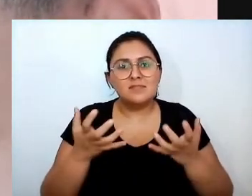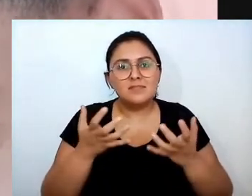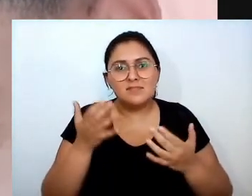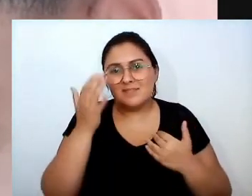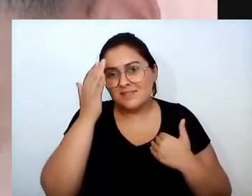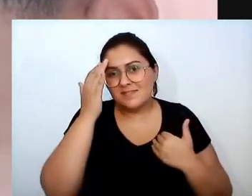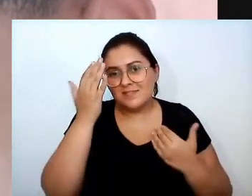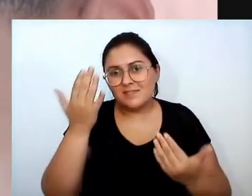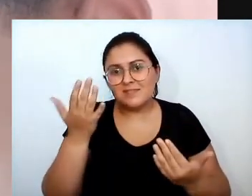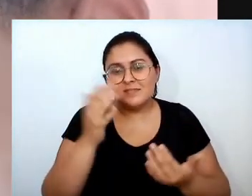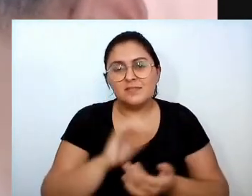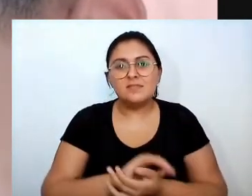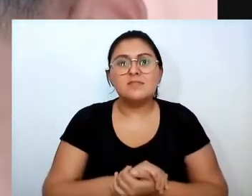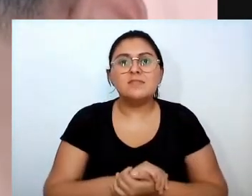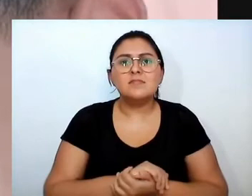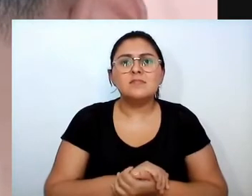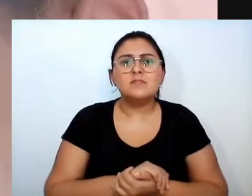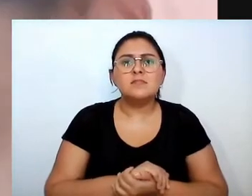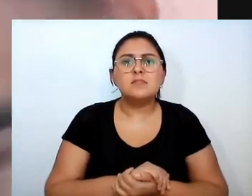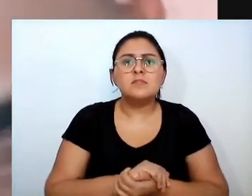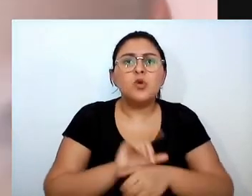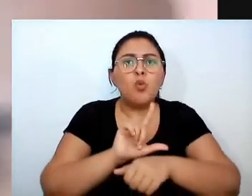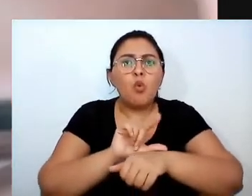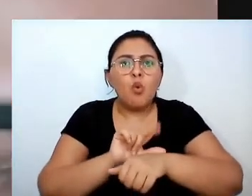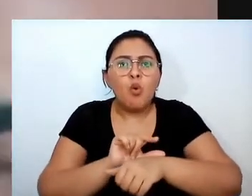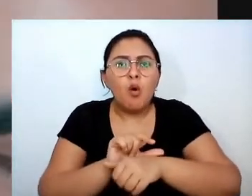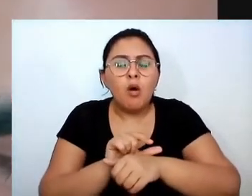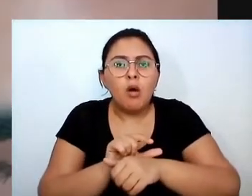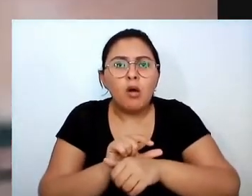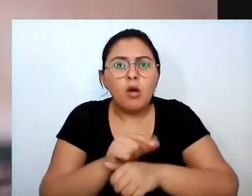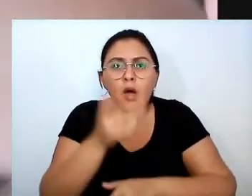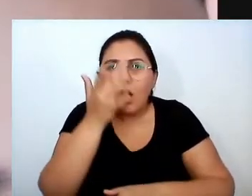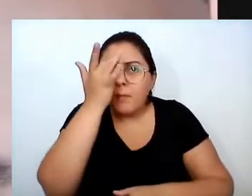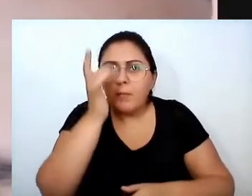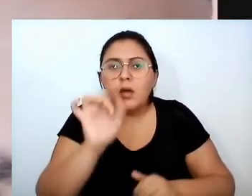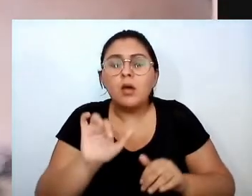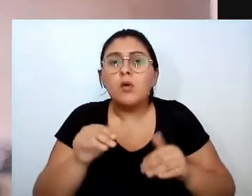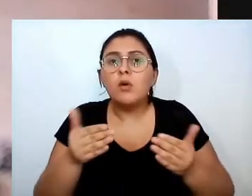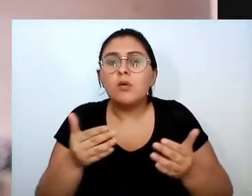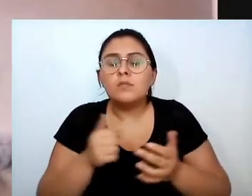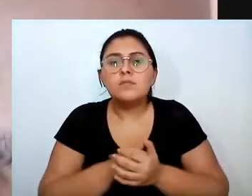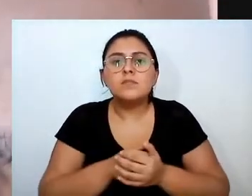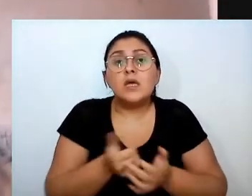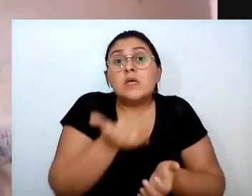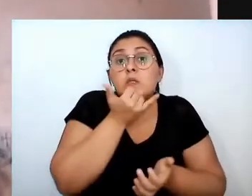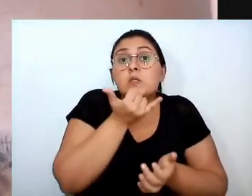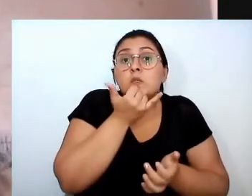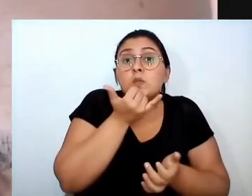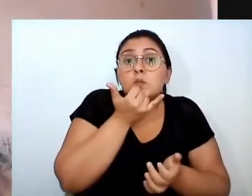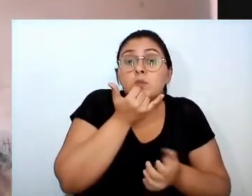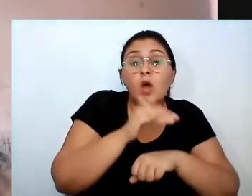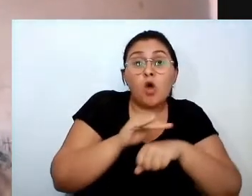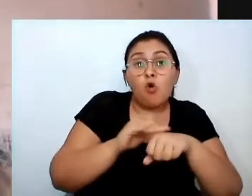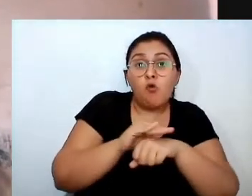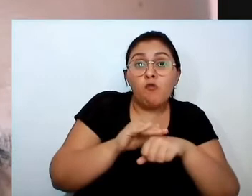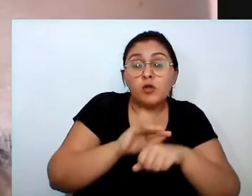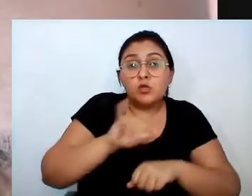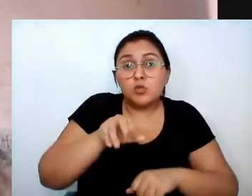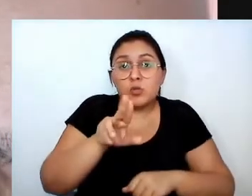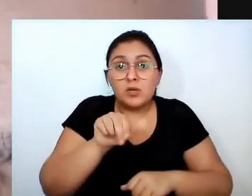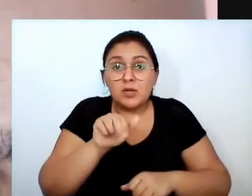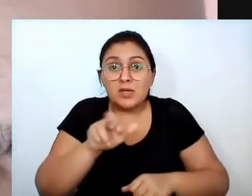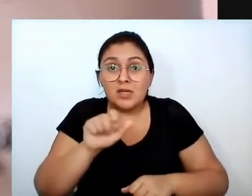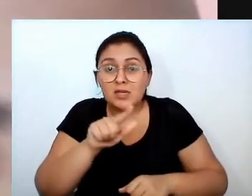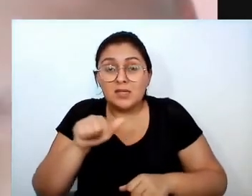é isso, né, Agamenon? Podemos confirmar que esse horário também é às 9h20, segunda-feira,